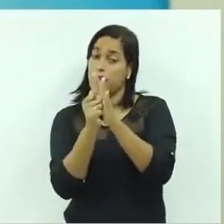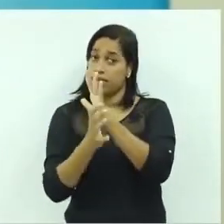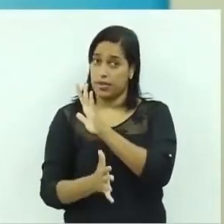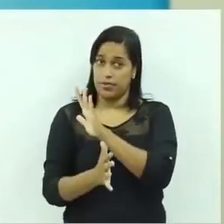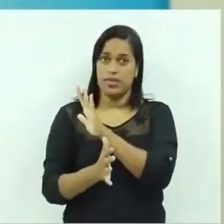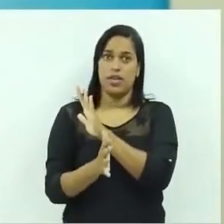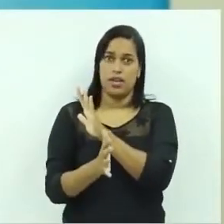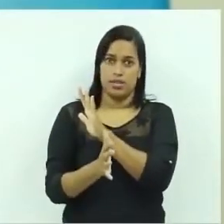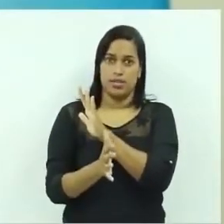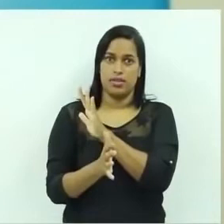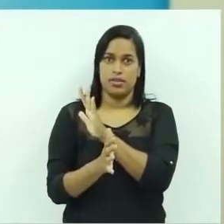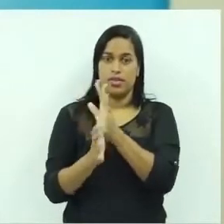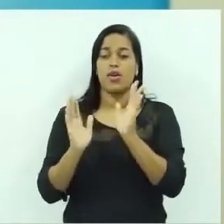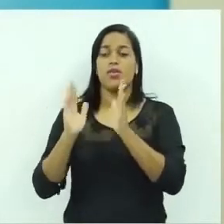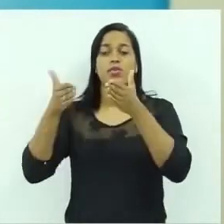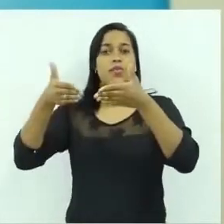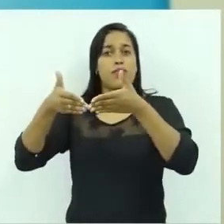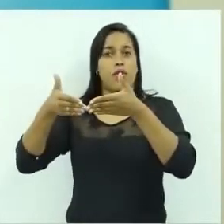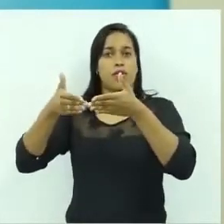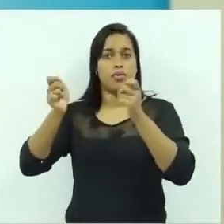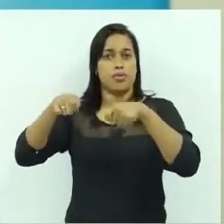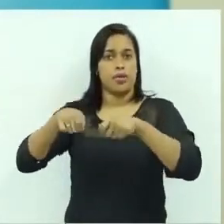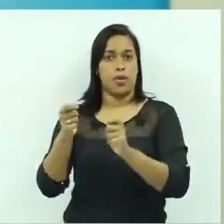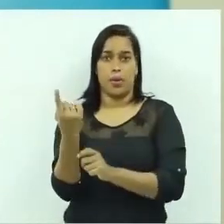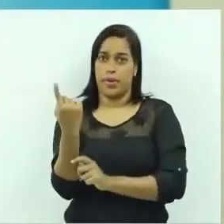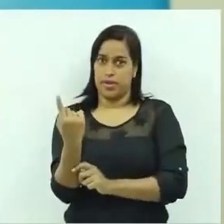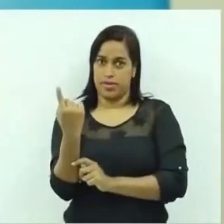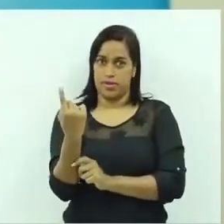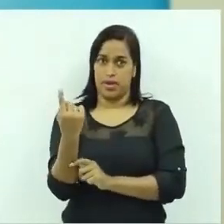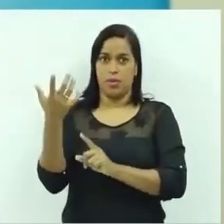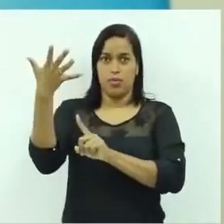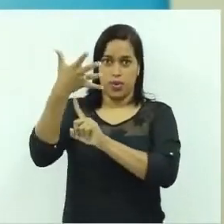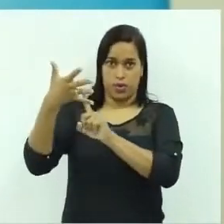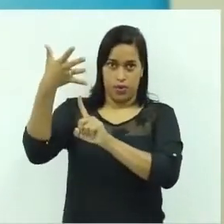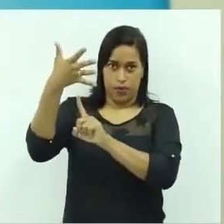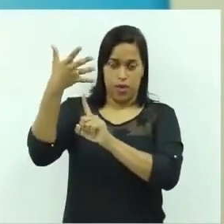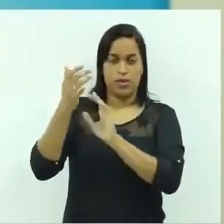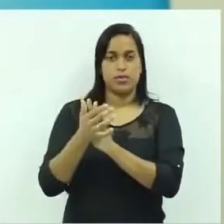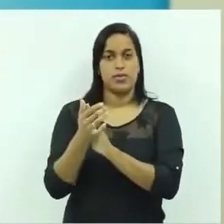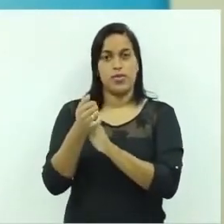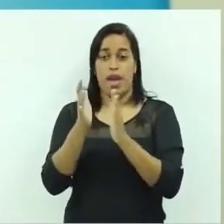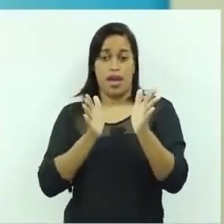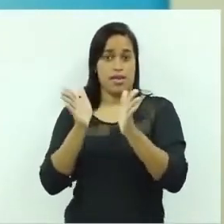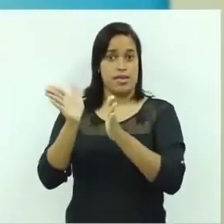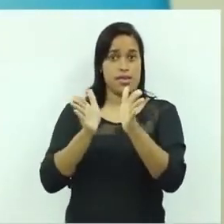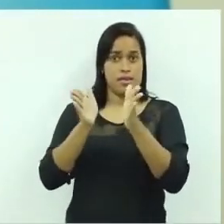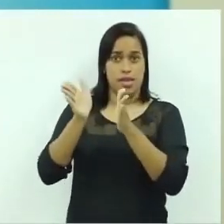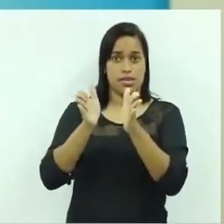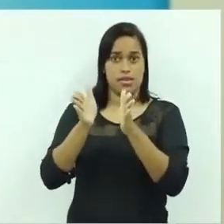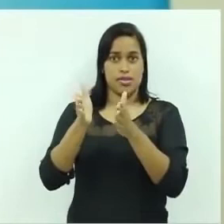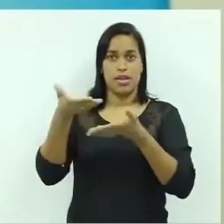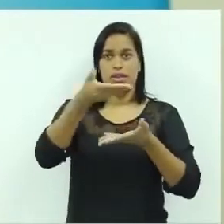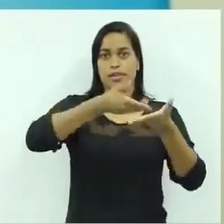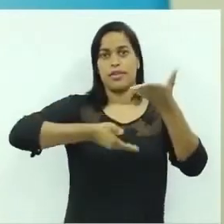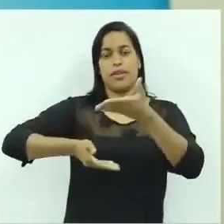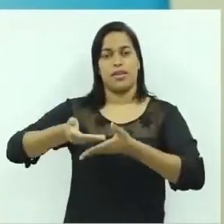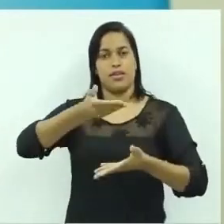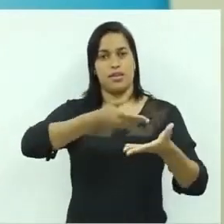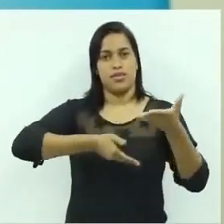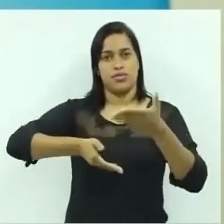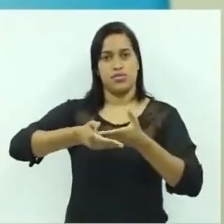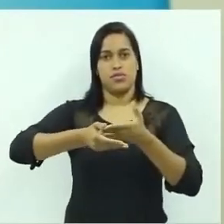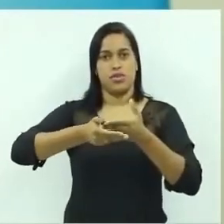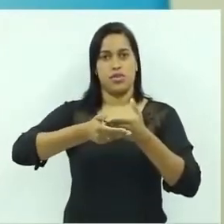tarefinha. Lá no fórum da competência 1, no ambiente, tá? Vocês acessam o fórum e interagem